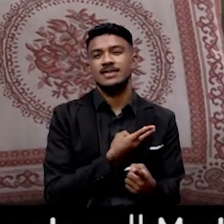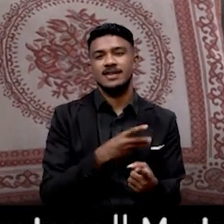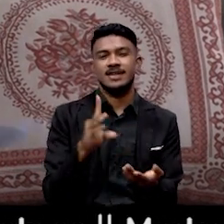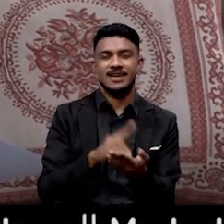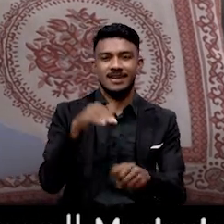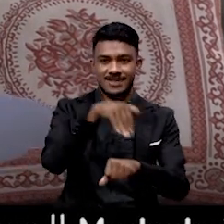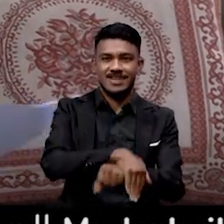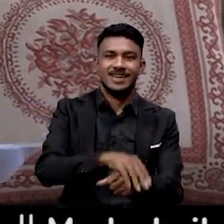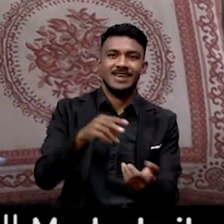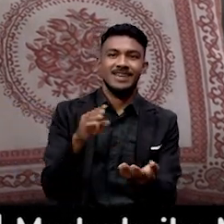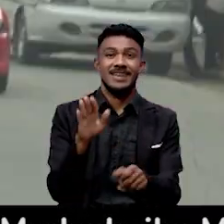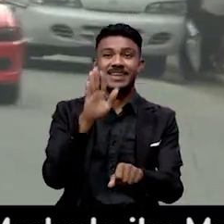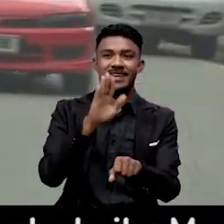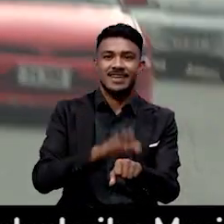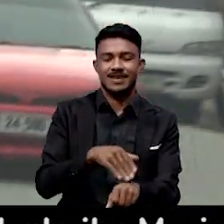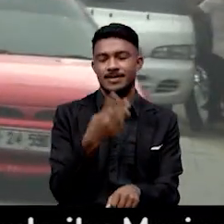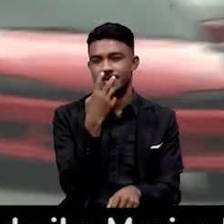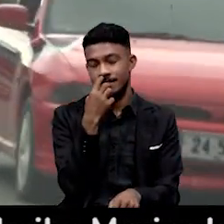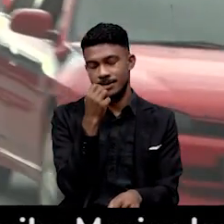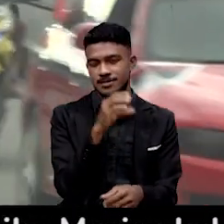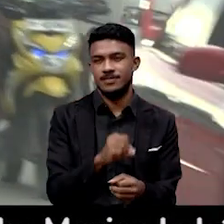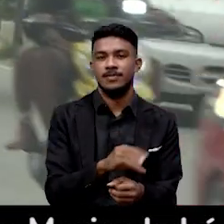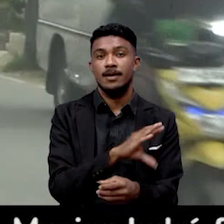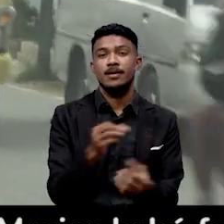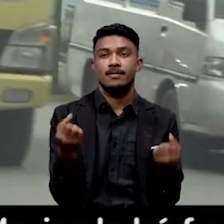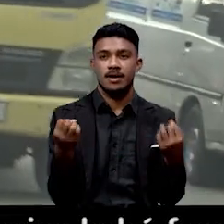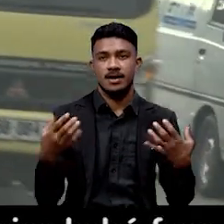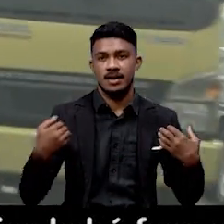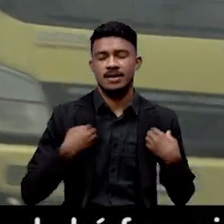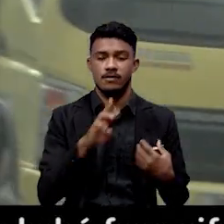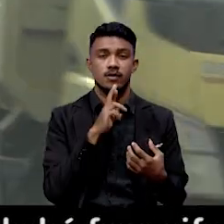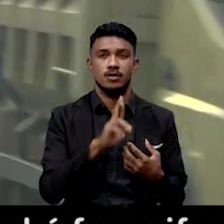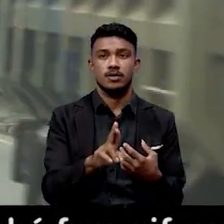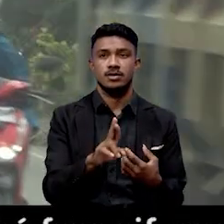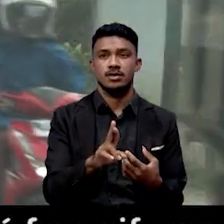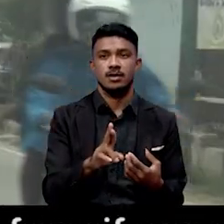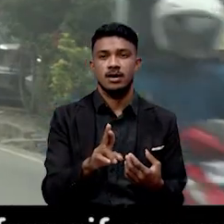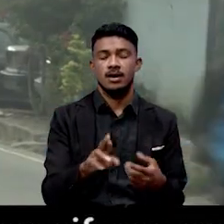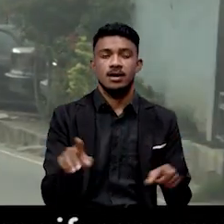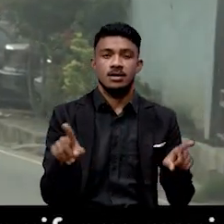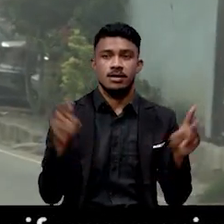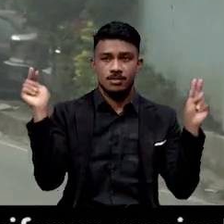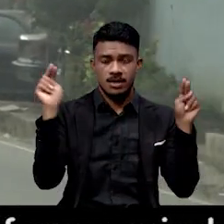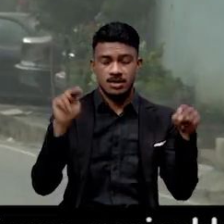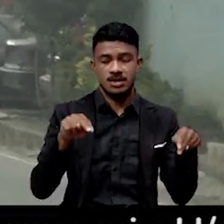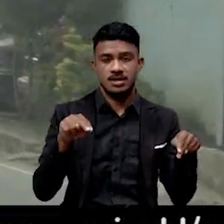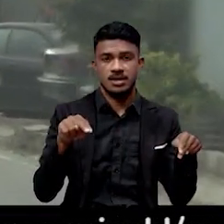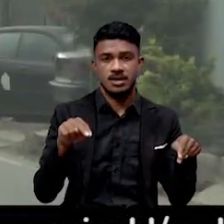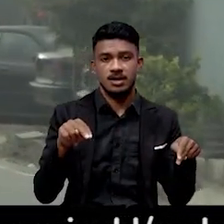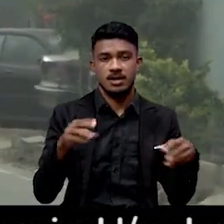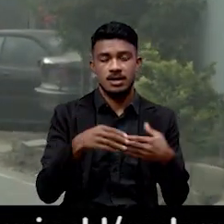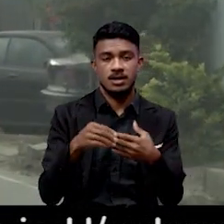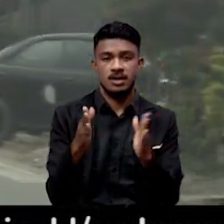Toda. Né? Então, né? Bom, para. Realmente, em ordenação de, né? Rodinha, precisa de liderança, né?